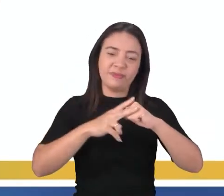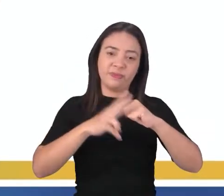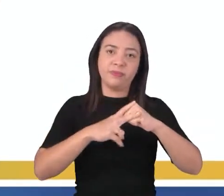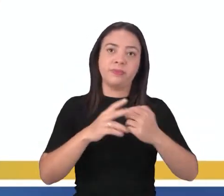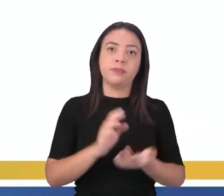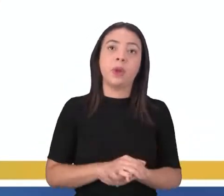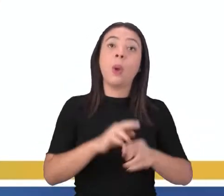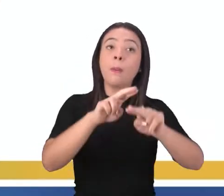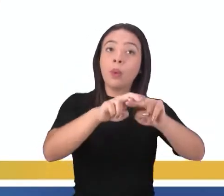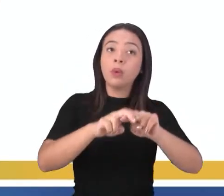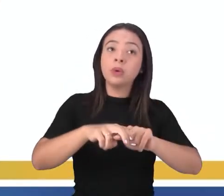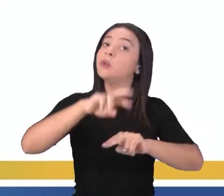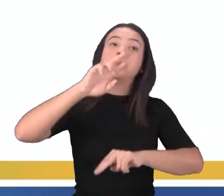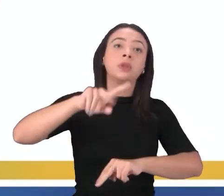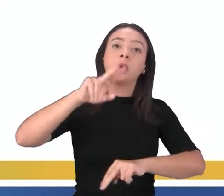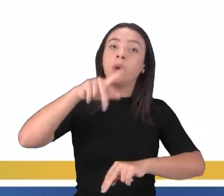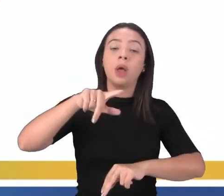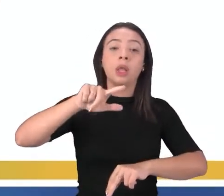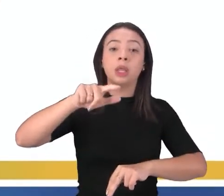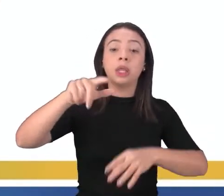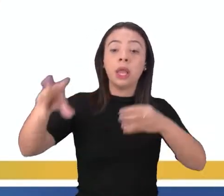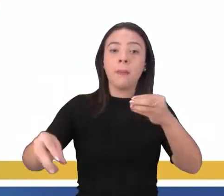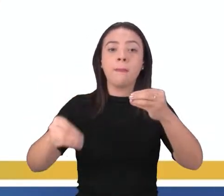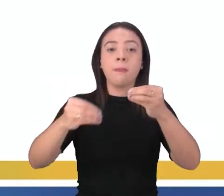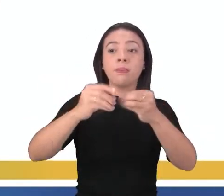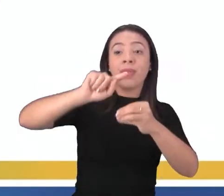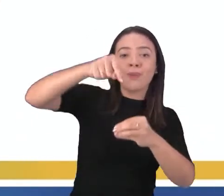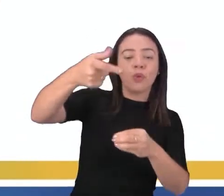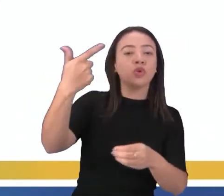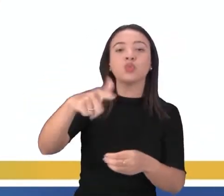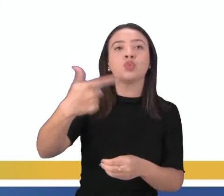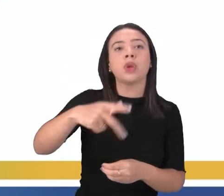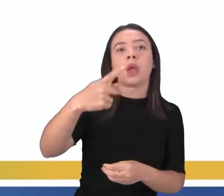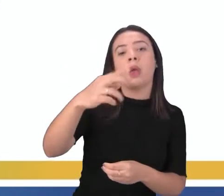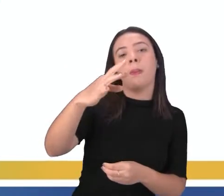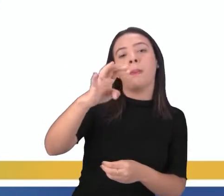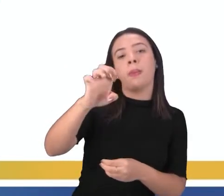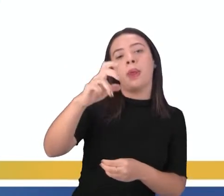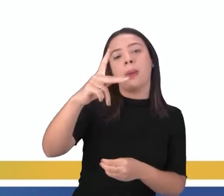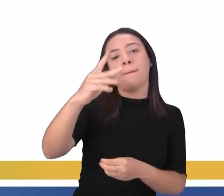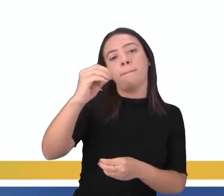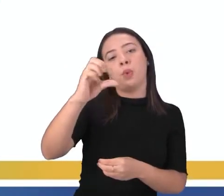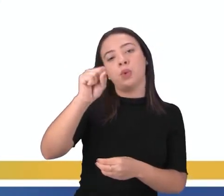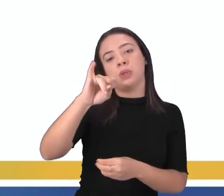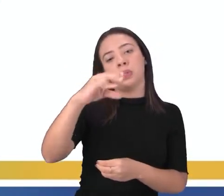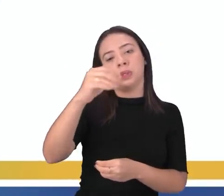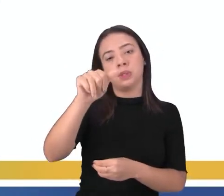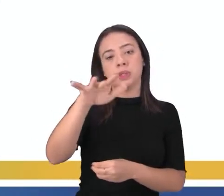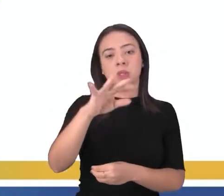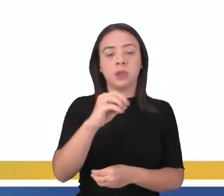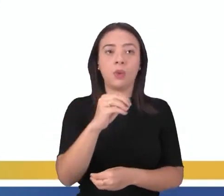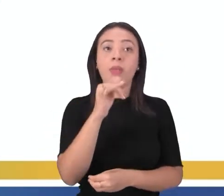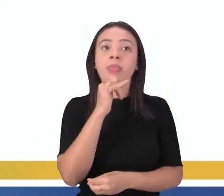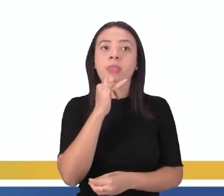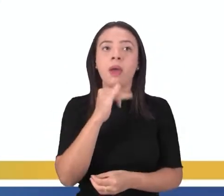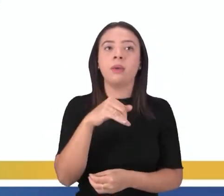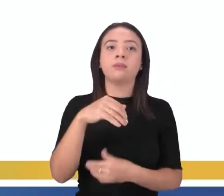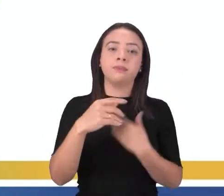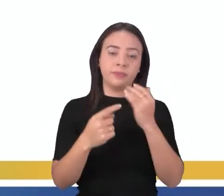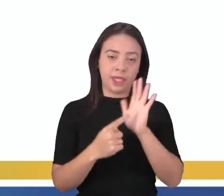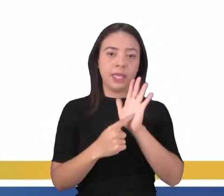disso, eles não são precedidos por preposição. Aí aqui a gente tem alguns exemplos, como me, te, o,